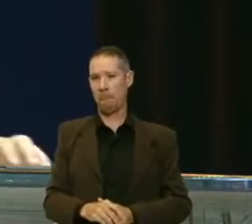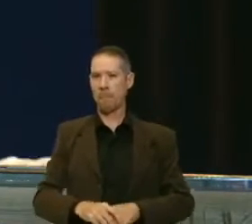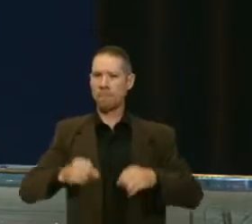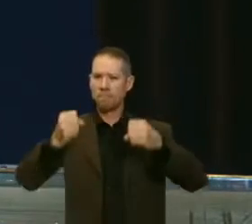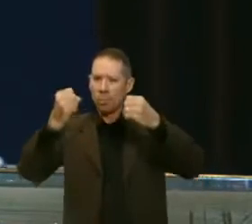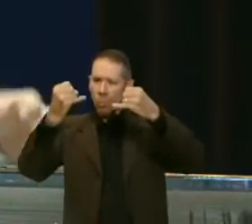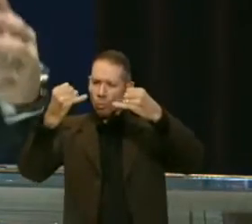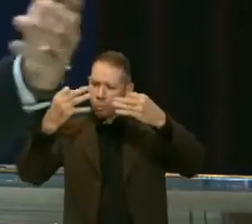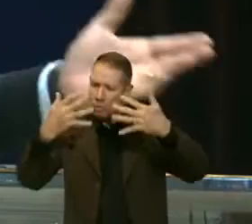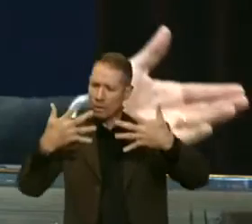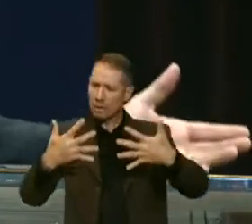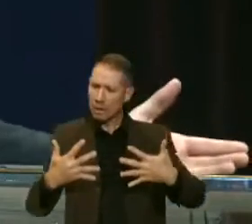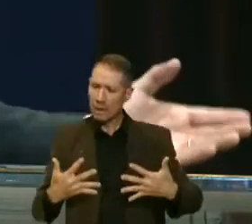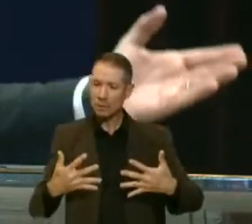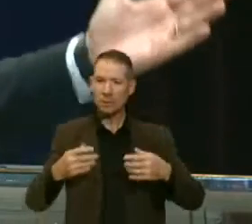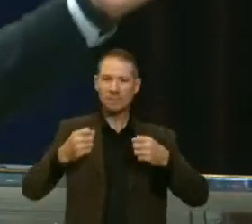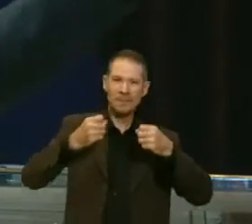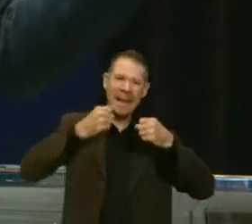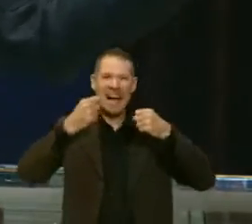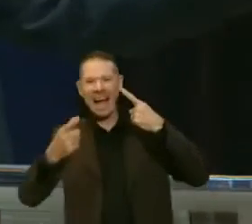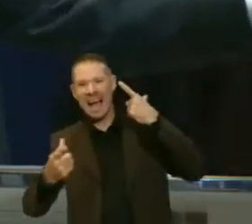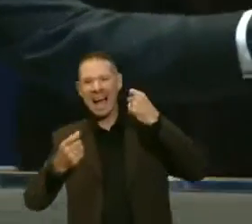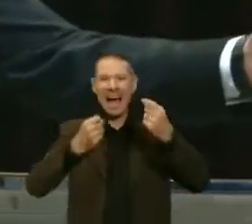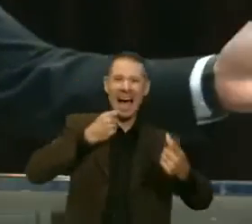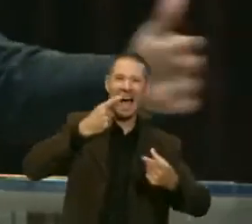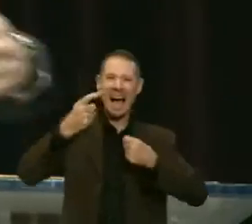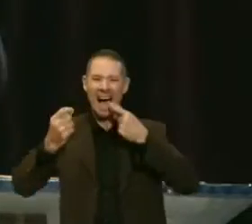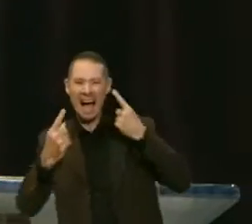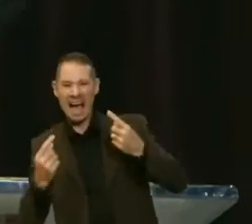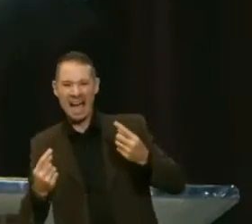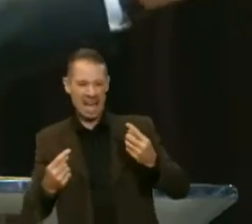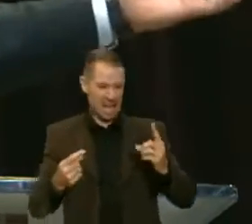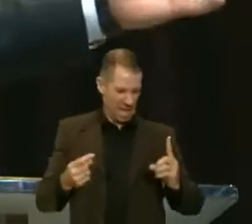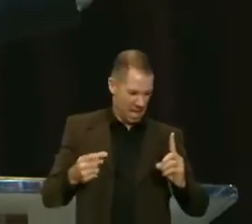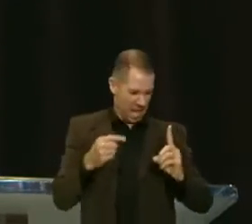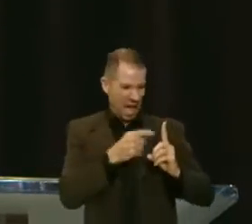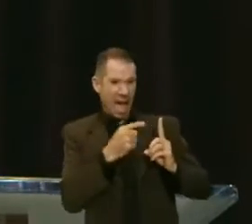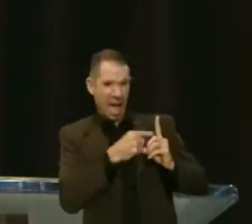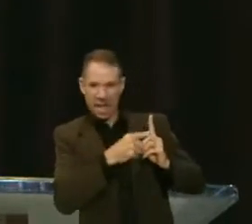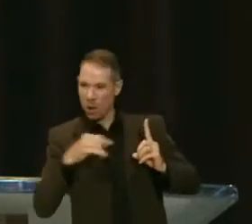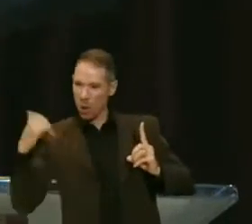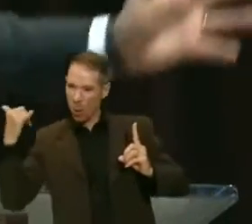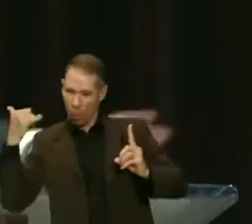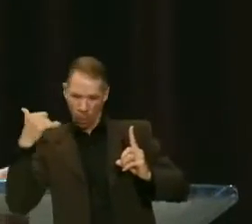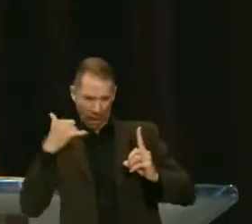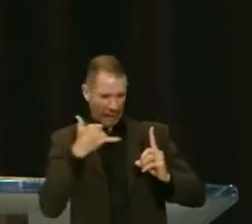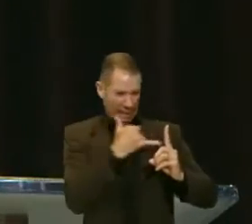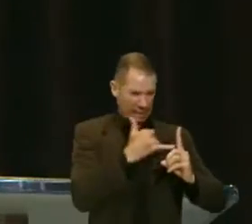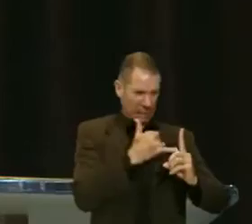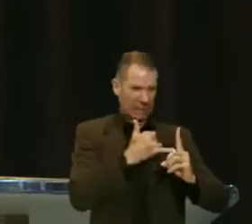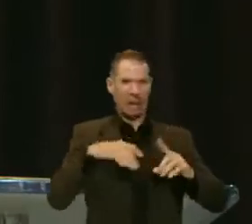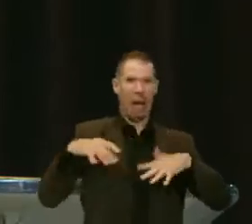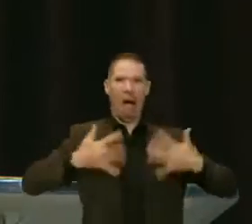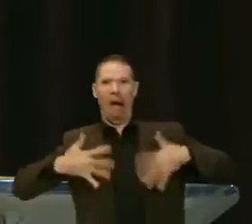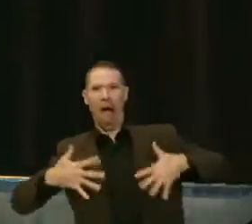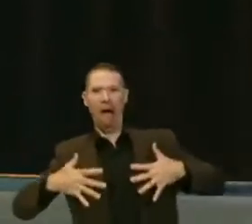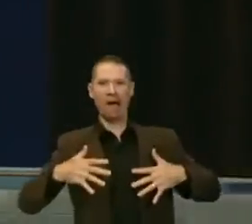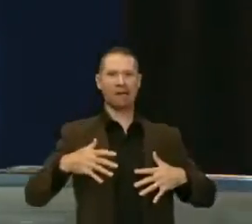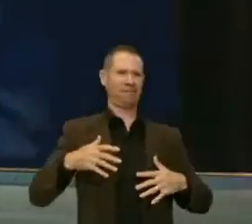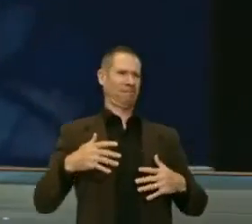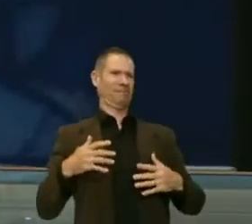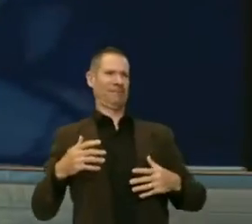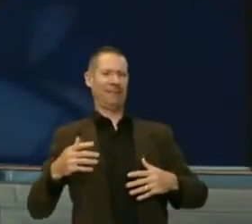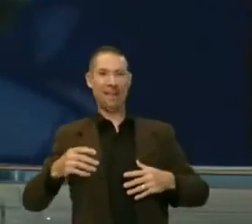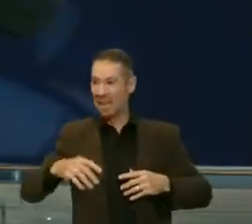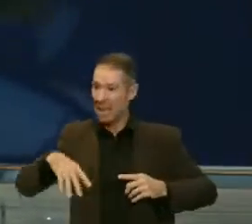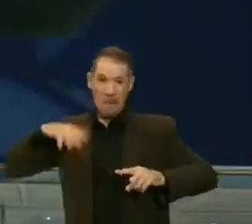contando, e ele dá gargalhadas, e falava: eles me davam um choque, e eu dava gargalhadas, porque eu não sentia nada, e eles ficavam bravos, e me davam